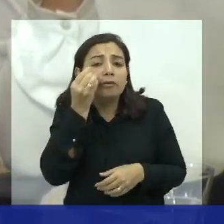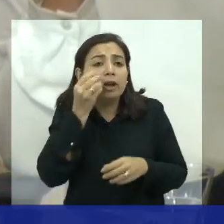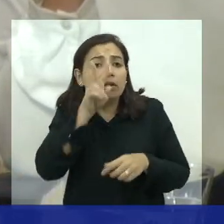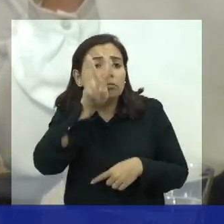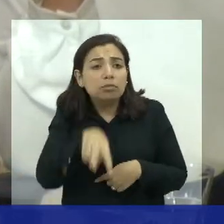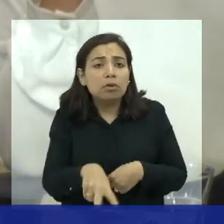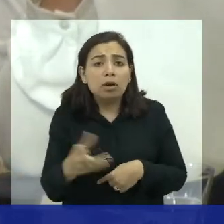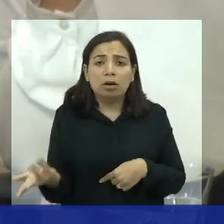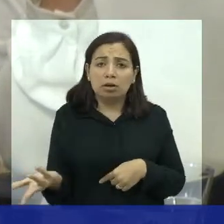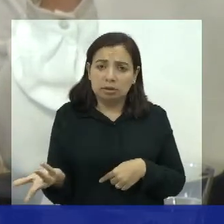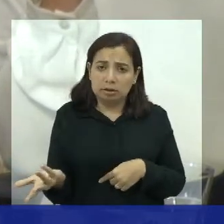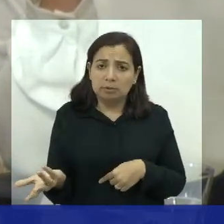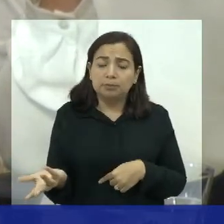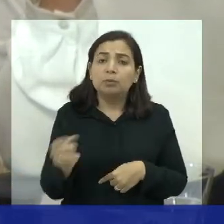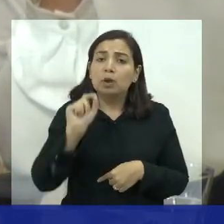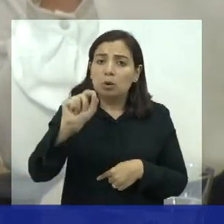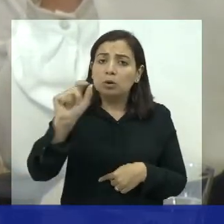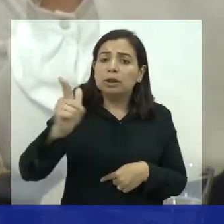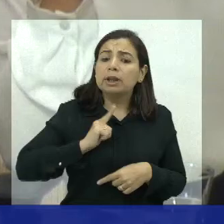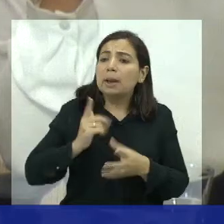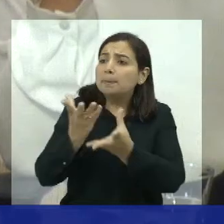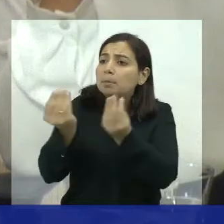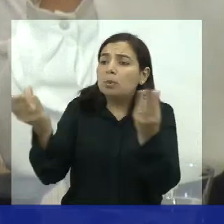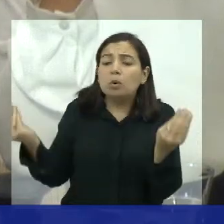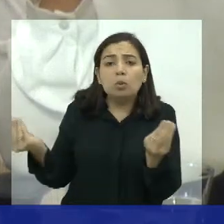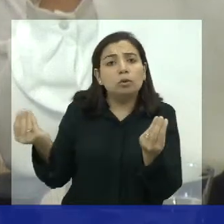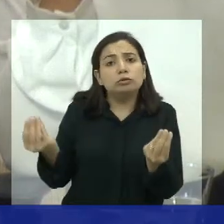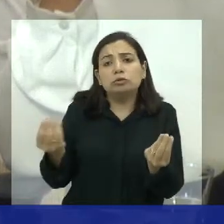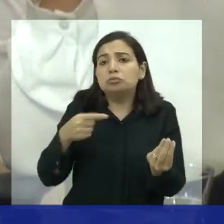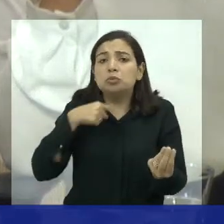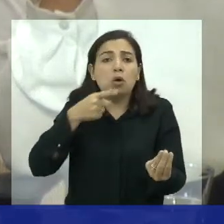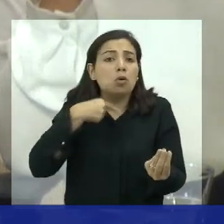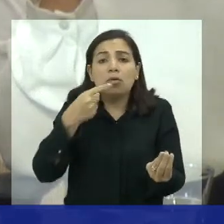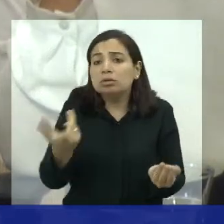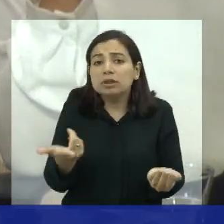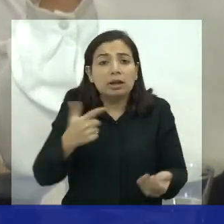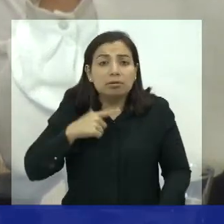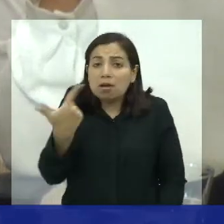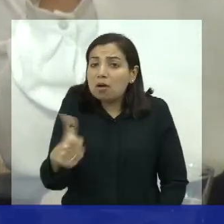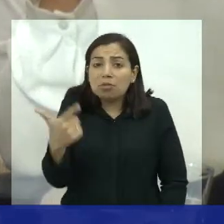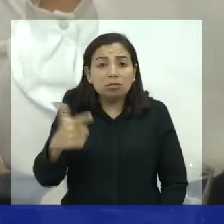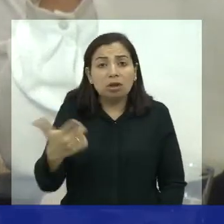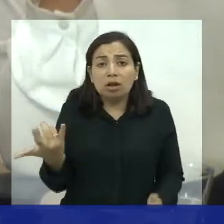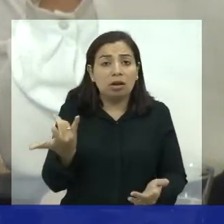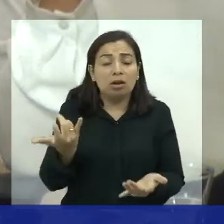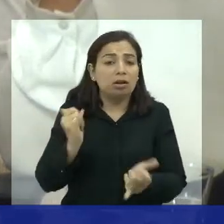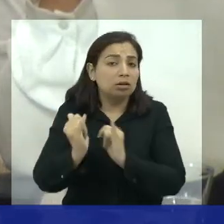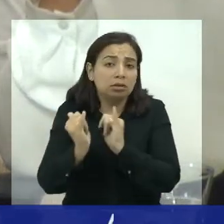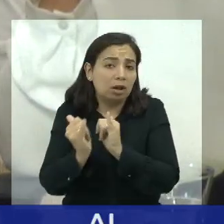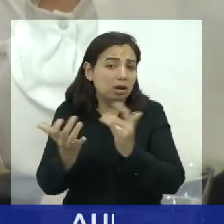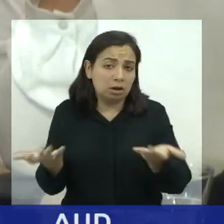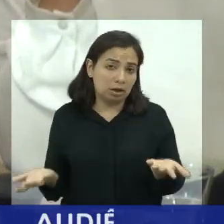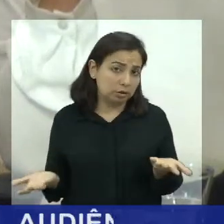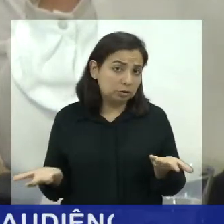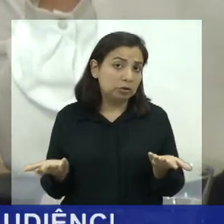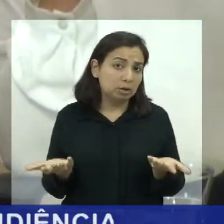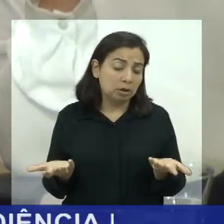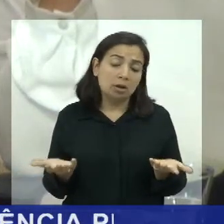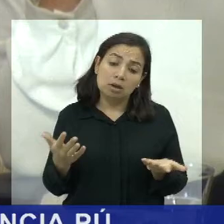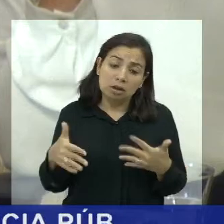sociedade almeja, tendo em vista que muitos não têm acesso a essa possibilidade? Então, eu